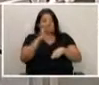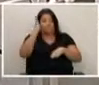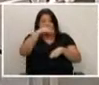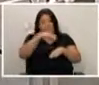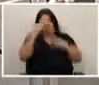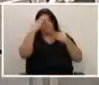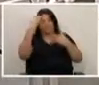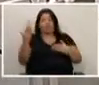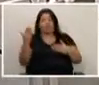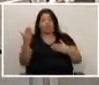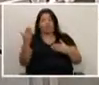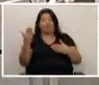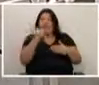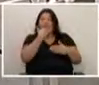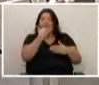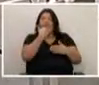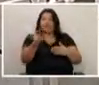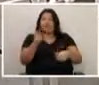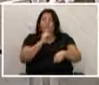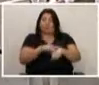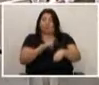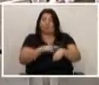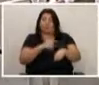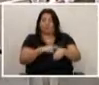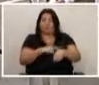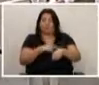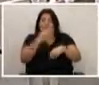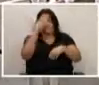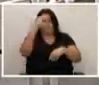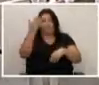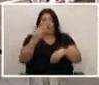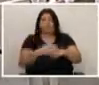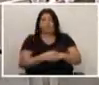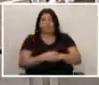obrigado, desculpa o alongamento do tempo. Muito obrigado. Nobre vereador